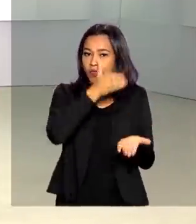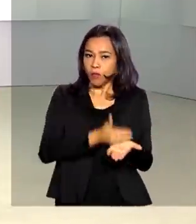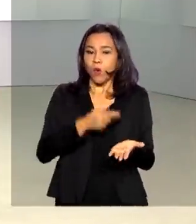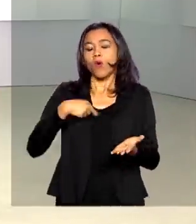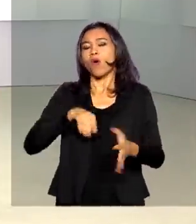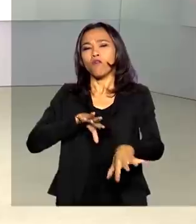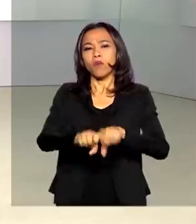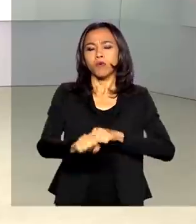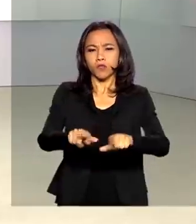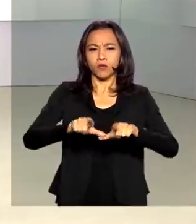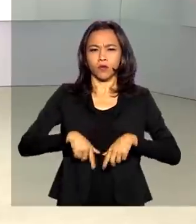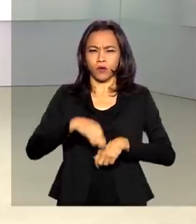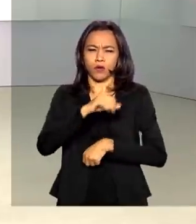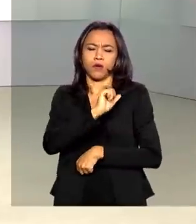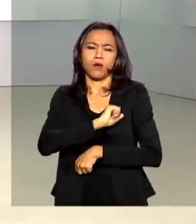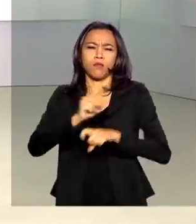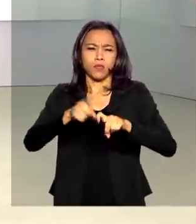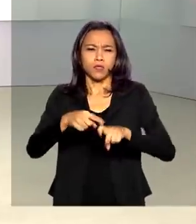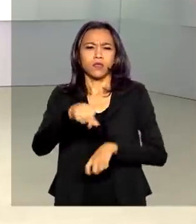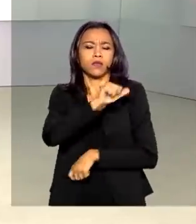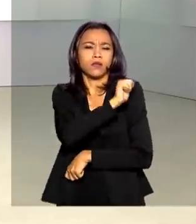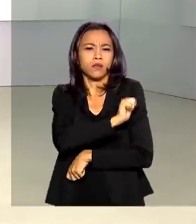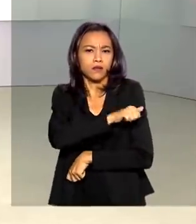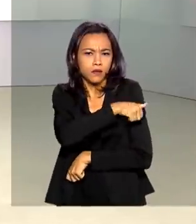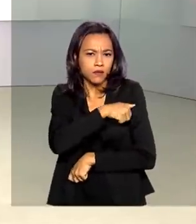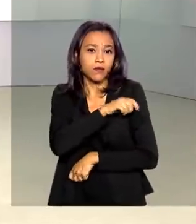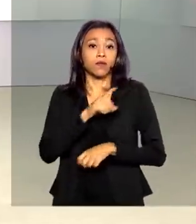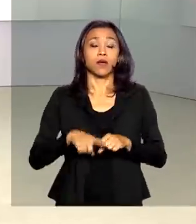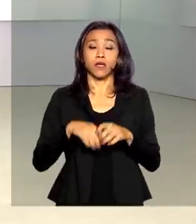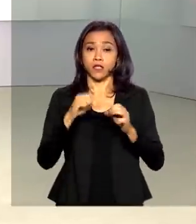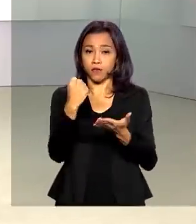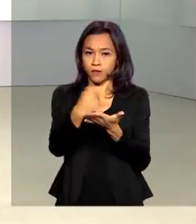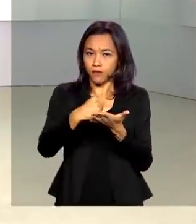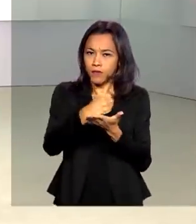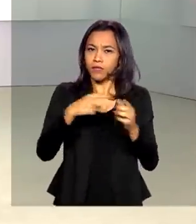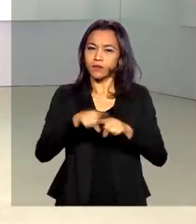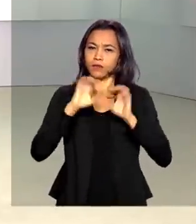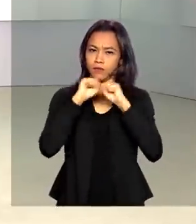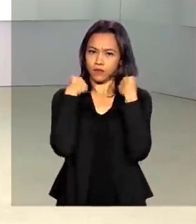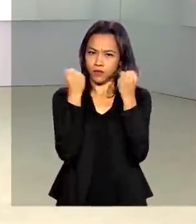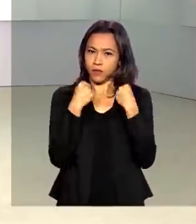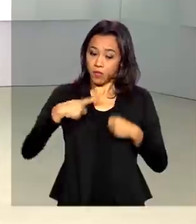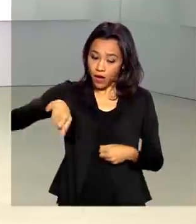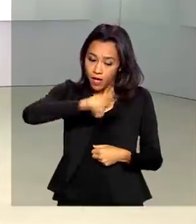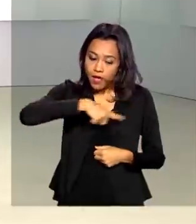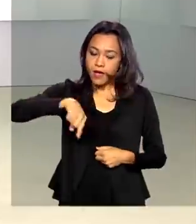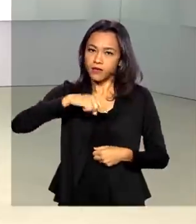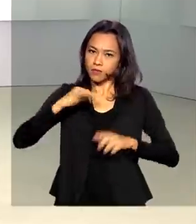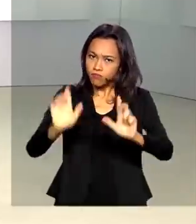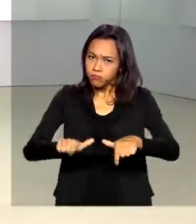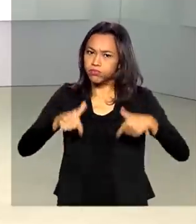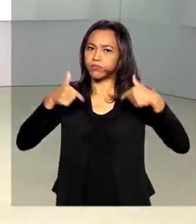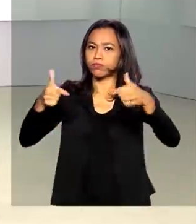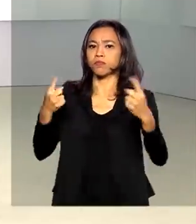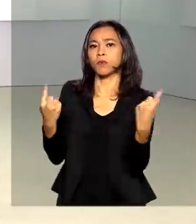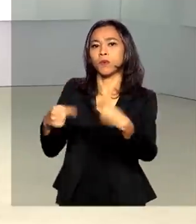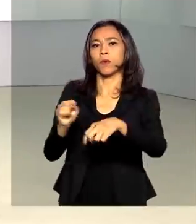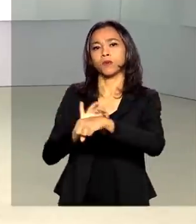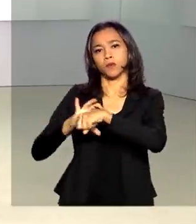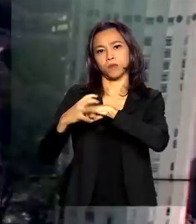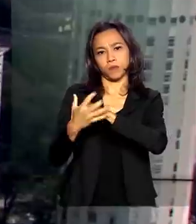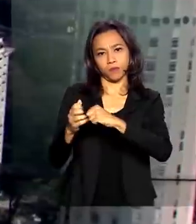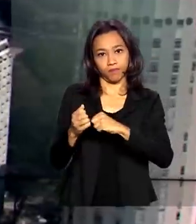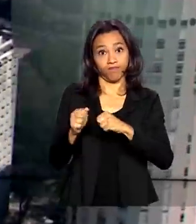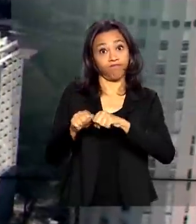medicina, enfermagem, farmácia e fisioterapia, exclusivamente para atuação nas ações de combate à Covid-19.